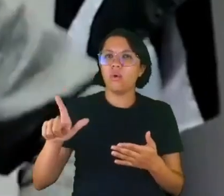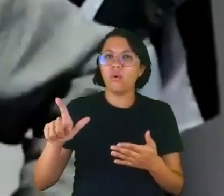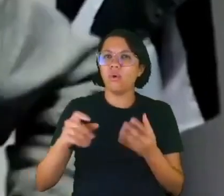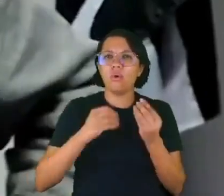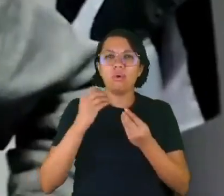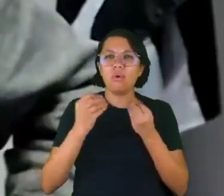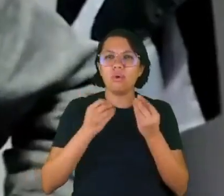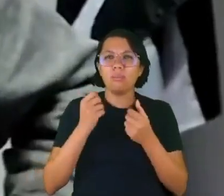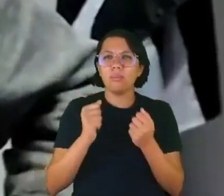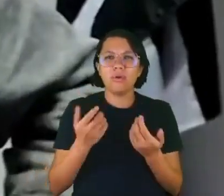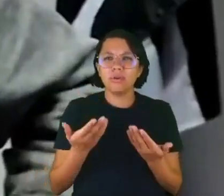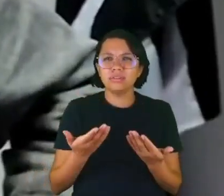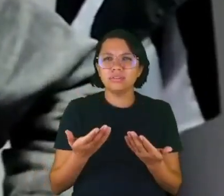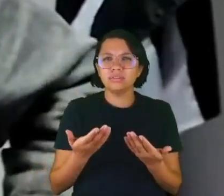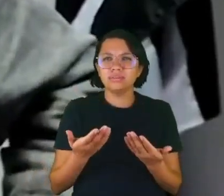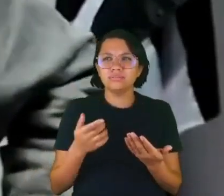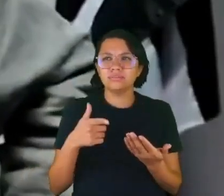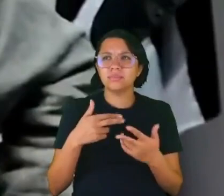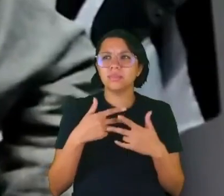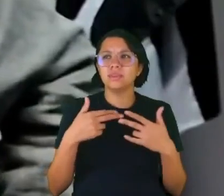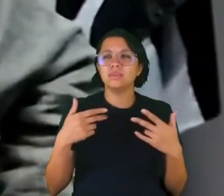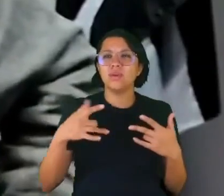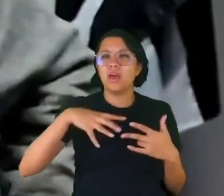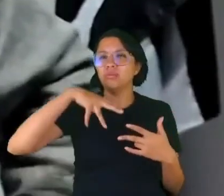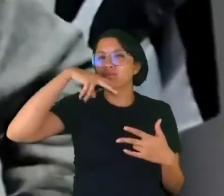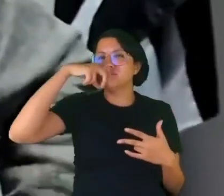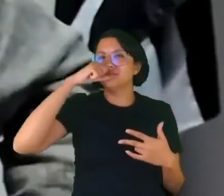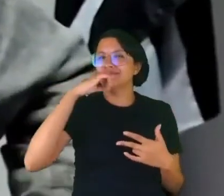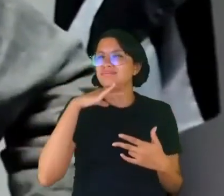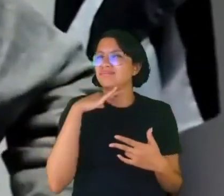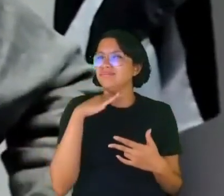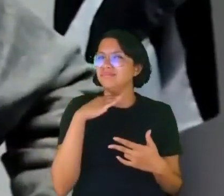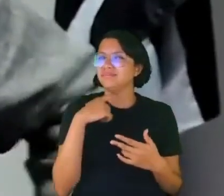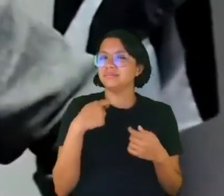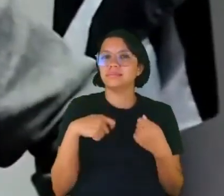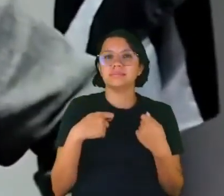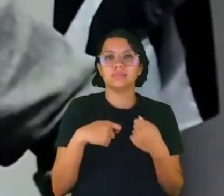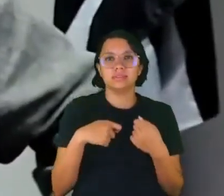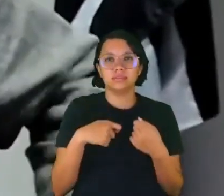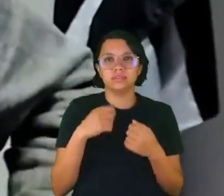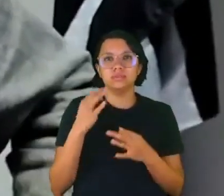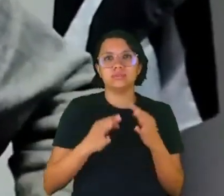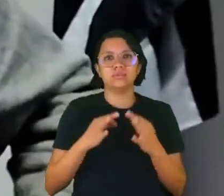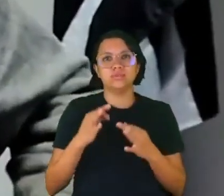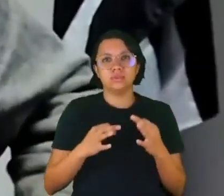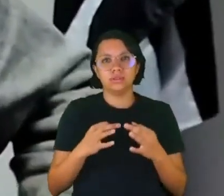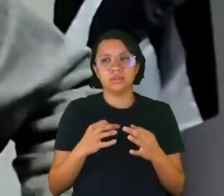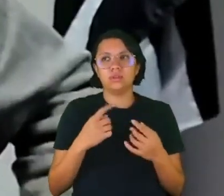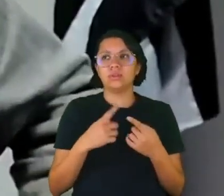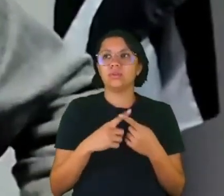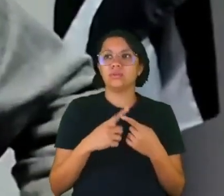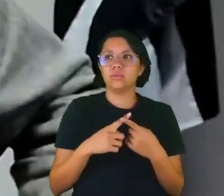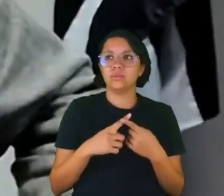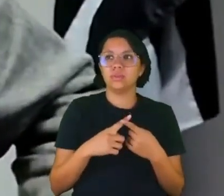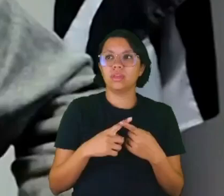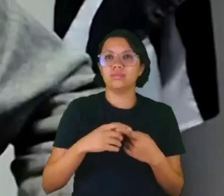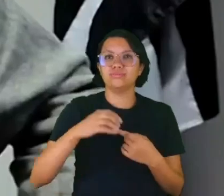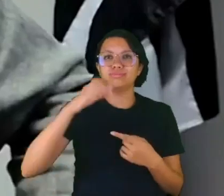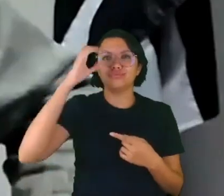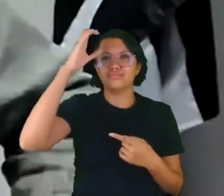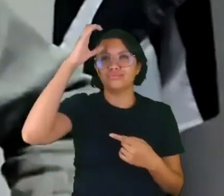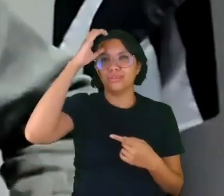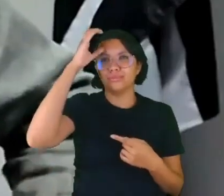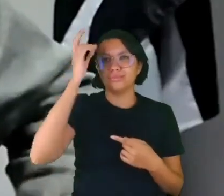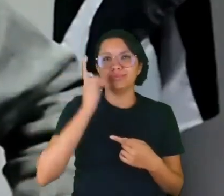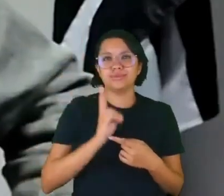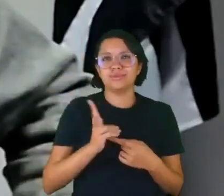Moura Ribeiro dá de ombros. Essas coisas que cheiram mal, precisa do judiciário, né? Porque o diabo sempre deixa o rabo